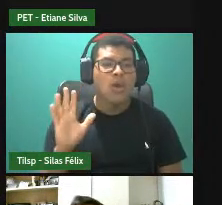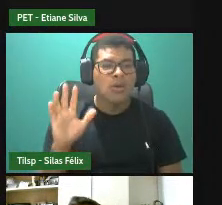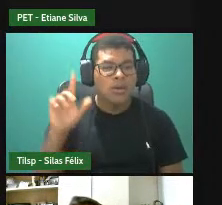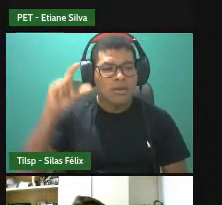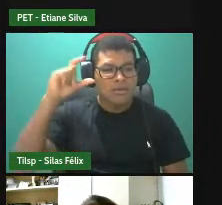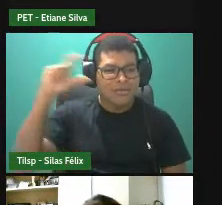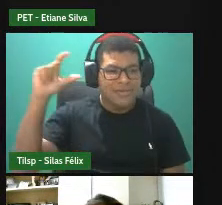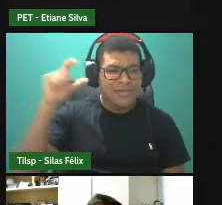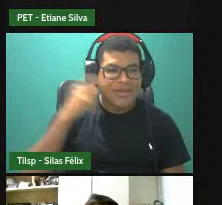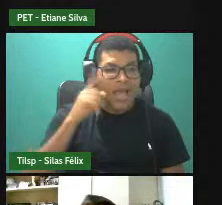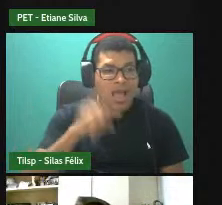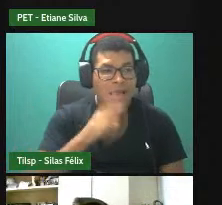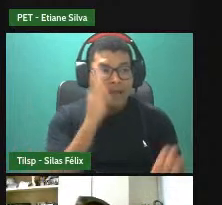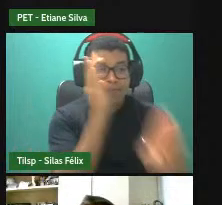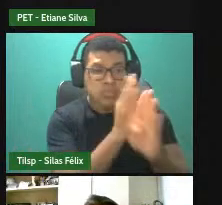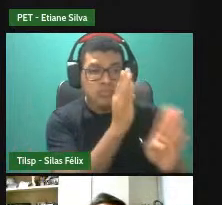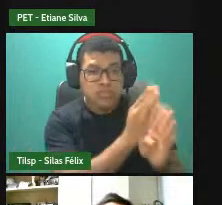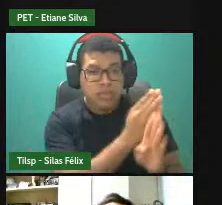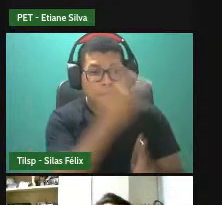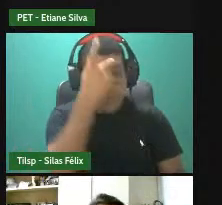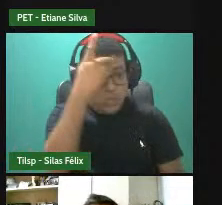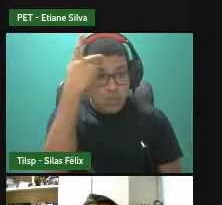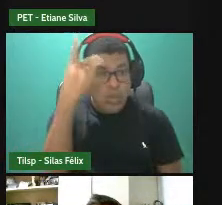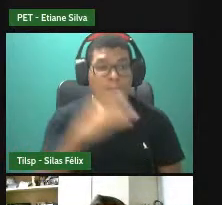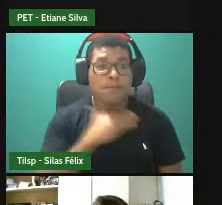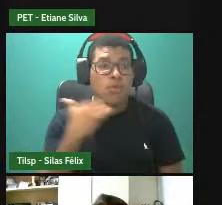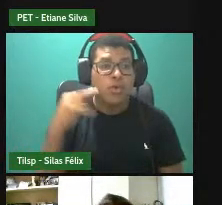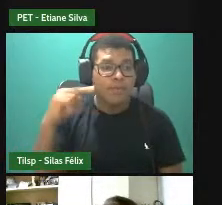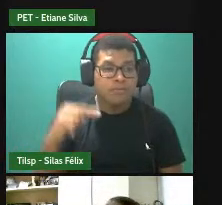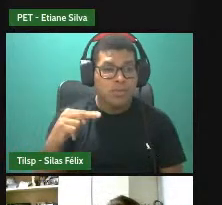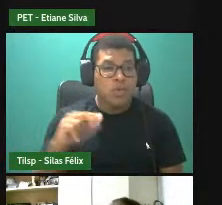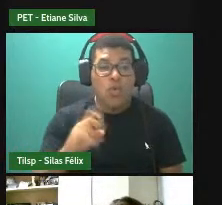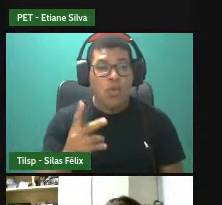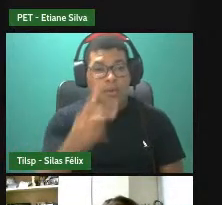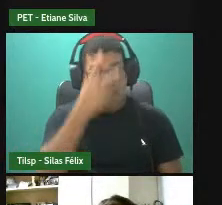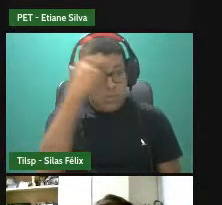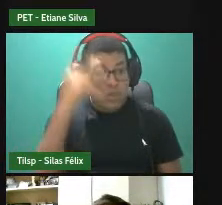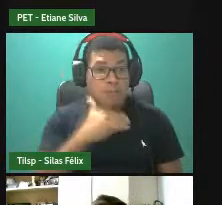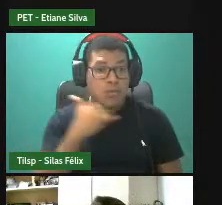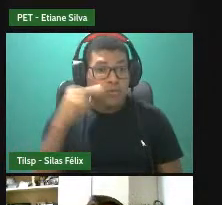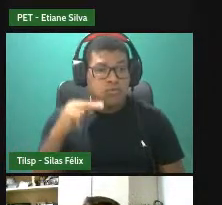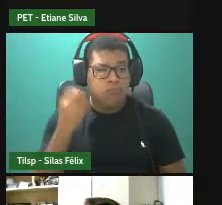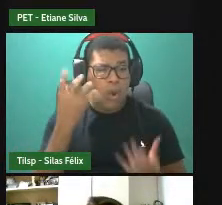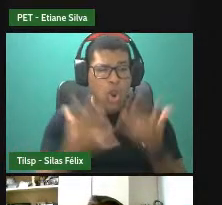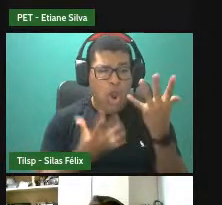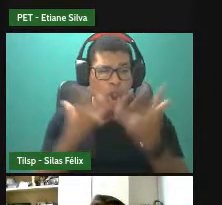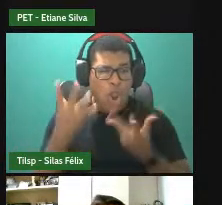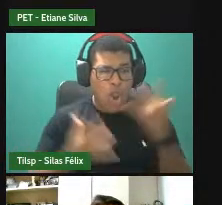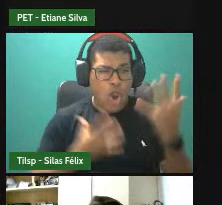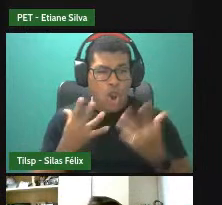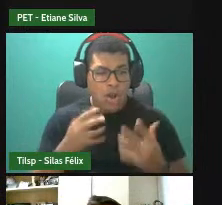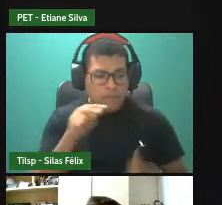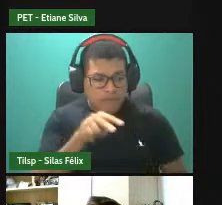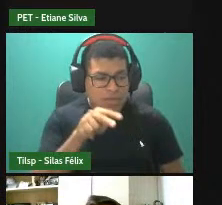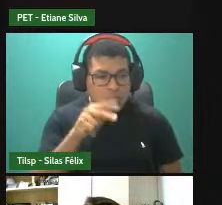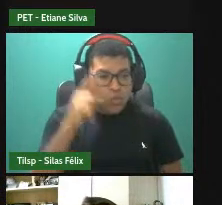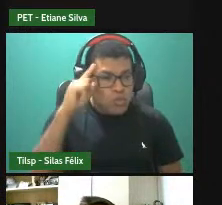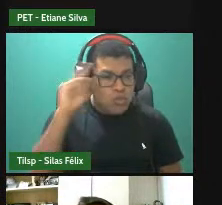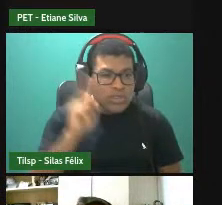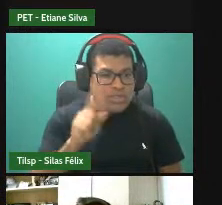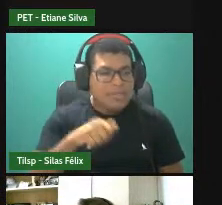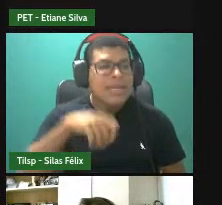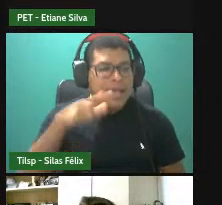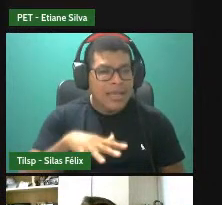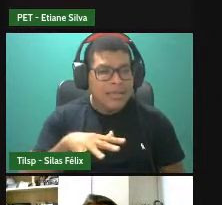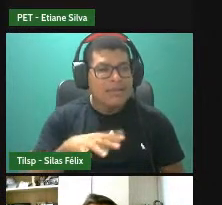ah, identifica corpos, identifica cadáveres carbonizados. Sim, fazemos isso. Somos um método primário de identificação, então